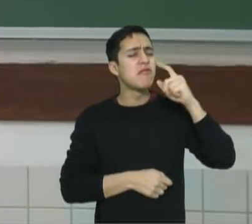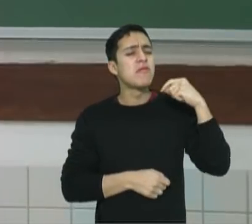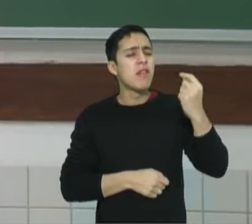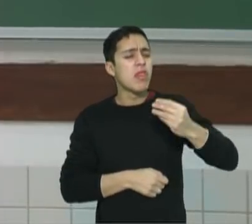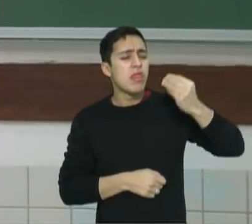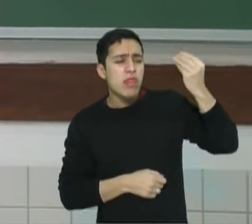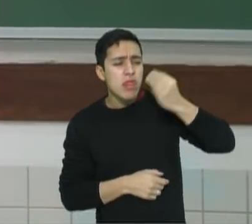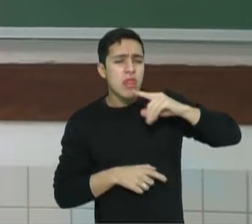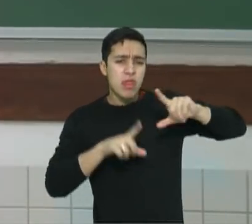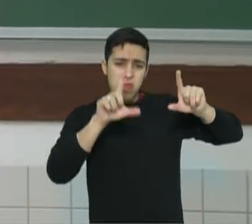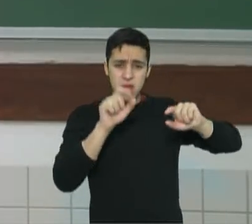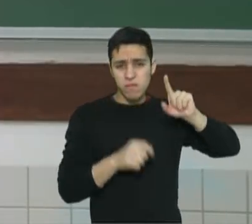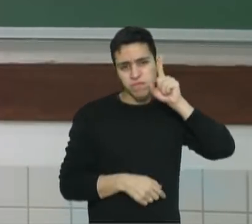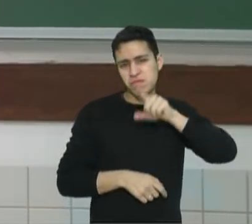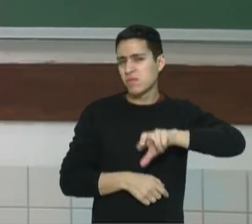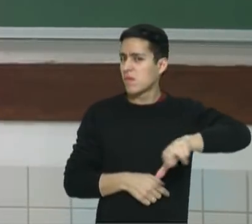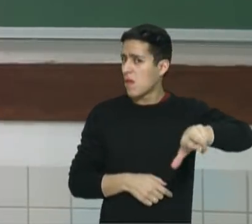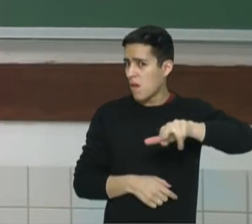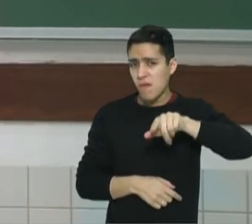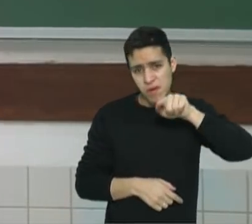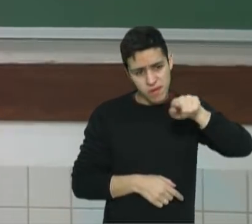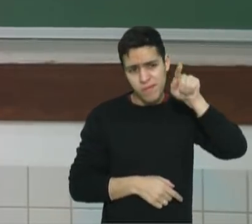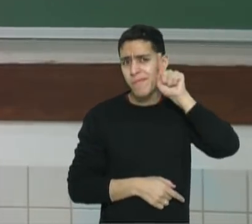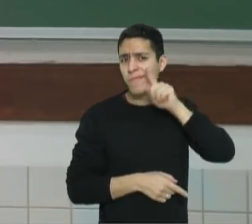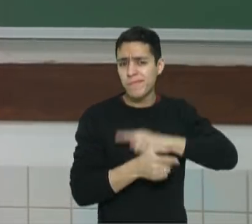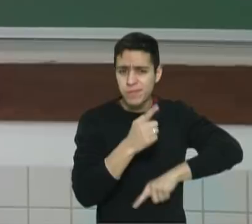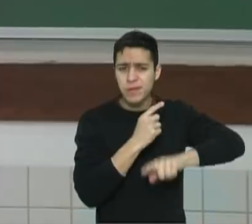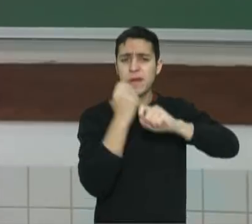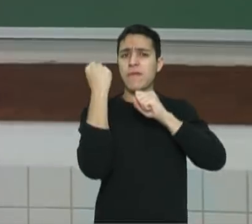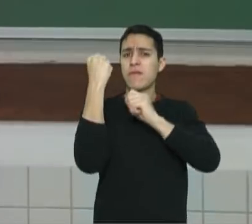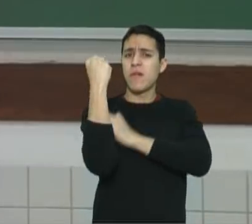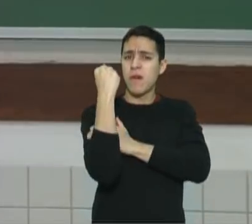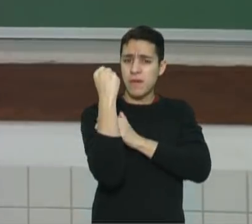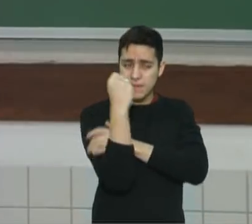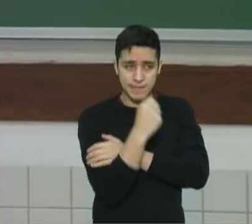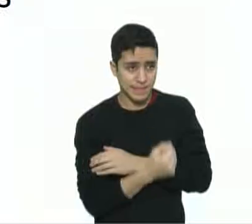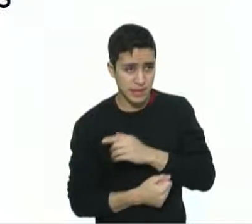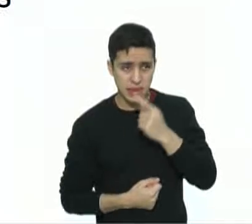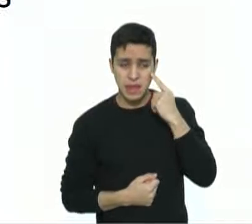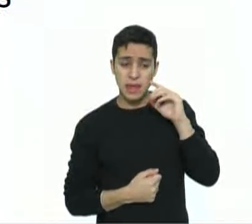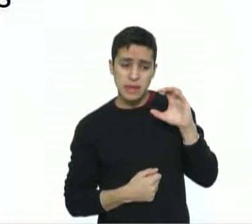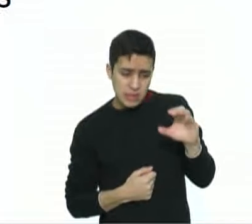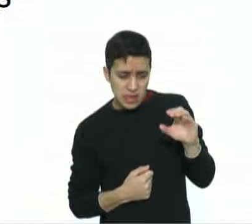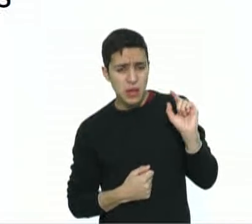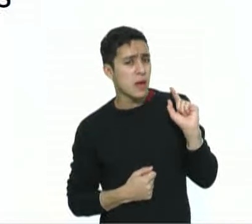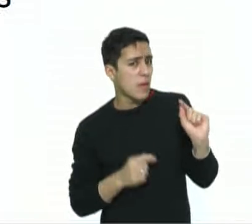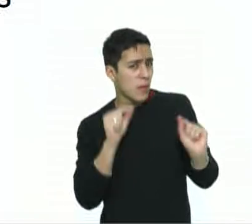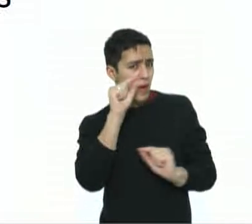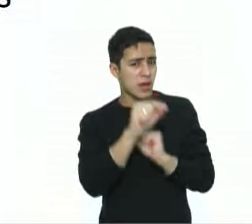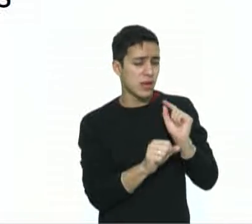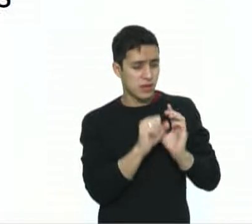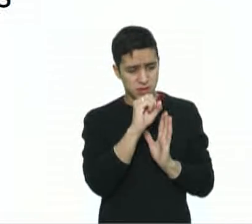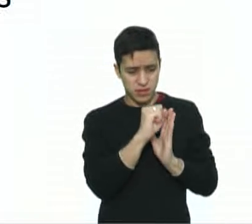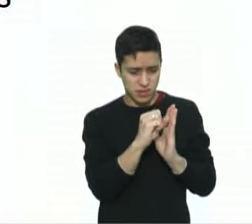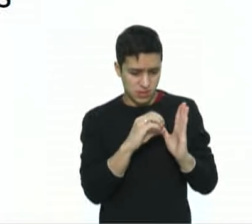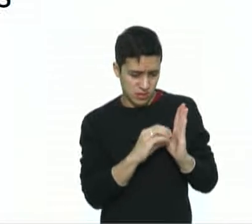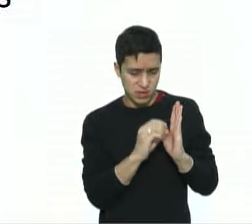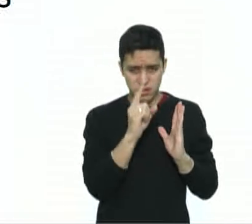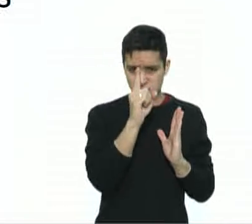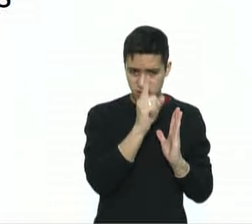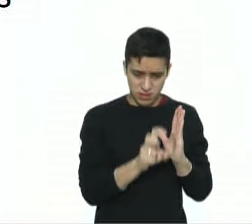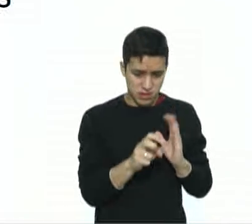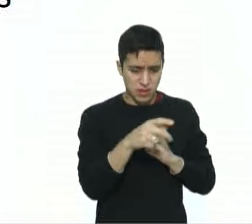enfraquecimento dos Estados Unidos. E a gente viu que não é, ele foi crescendo, foi se fortalecendo. Na letra C, nós vamos ter que o século XV, um